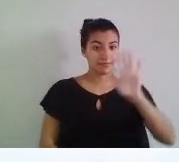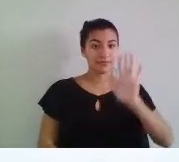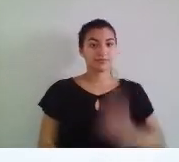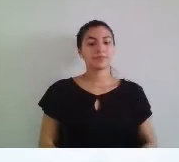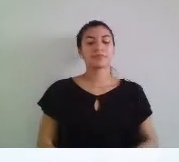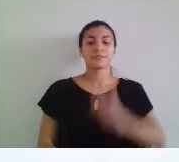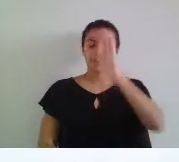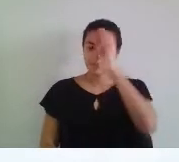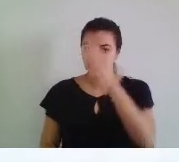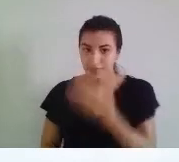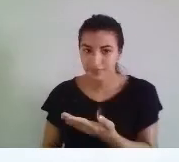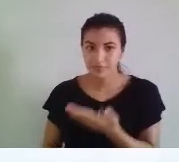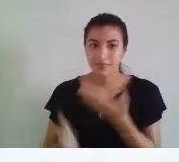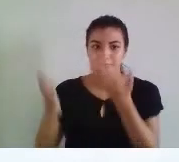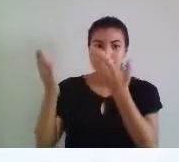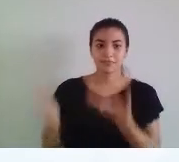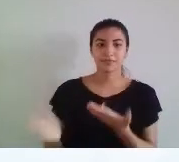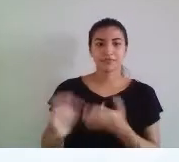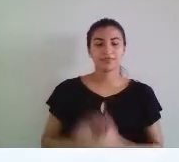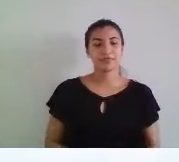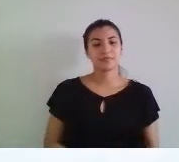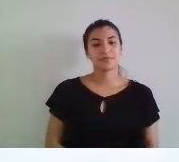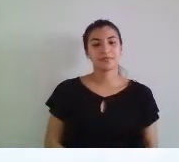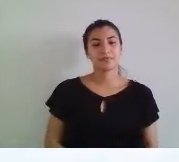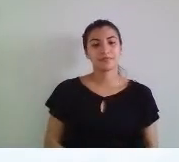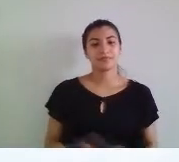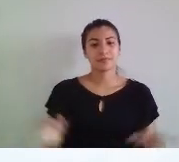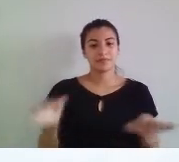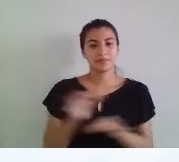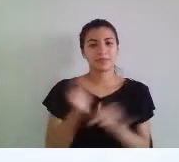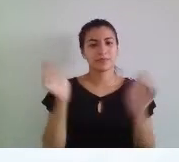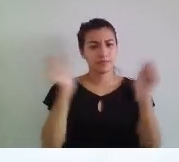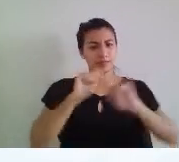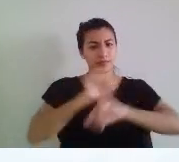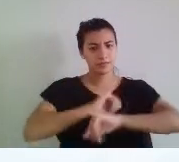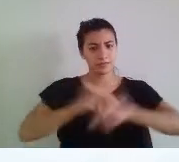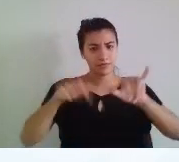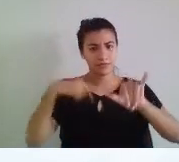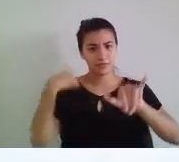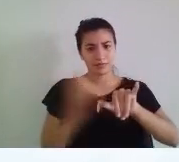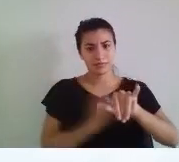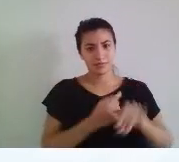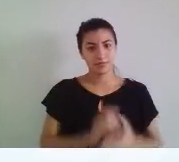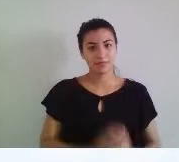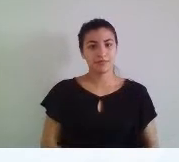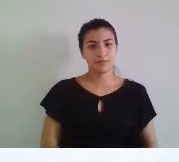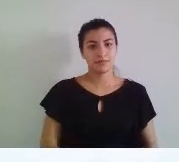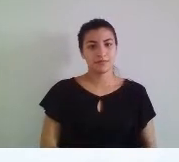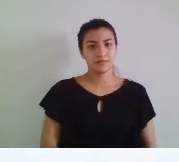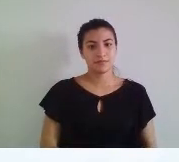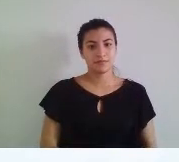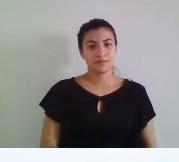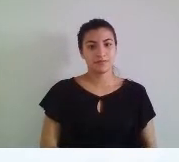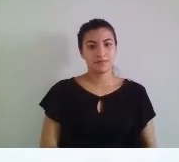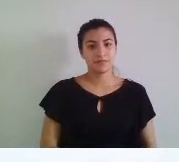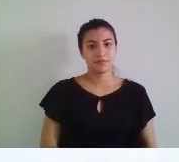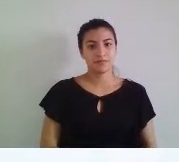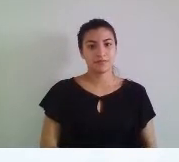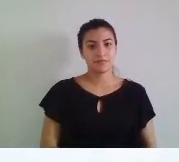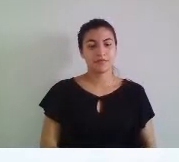Uma honra tê-la aqui. Para a gente fechar, deixa uma mensagem para nós, doutora, por favor.